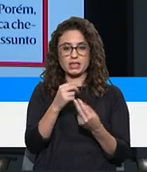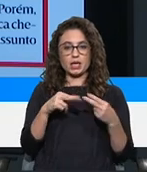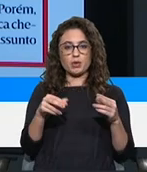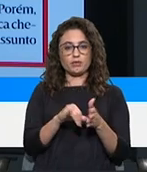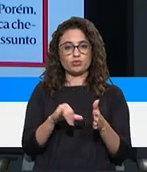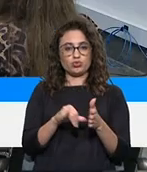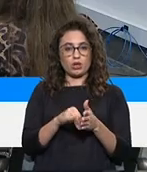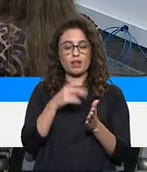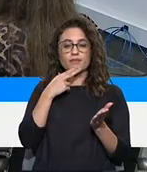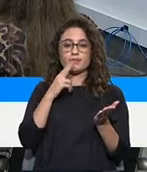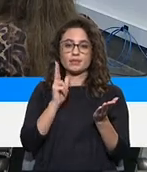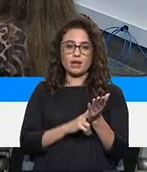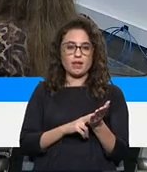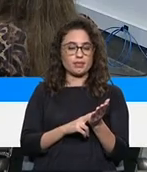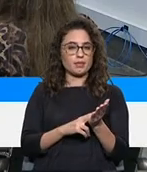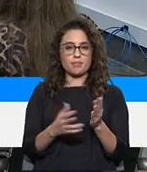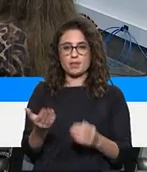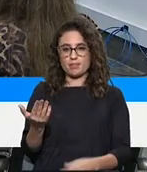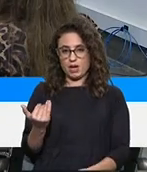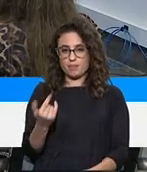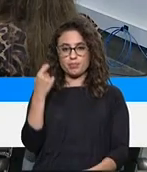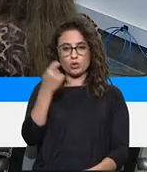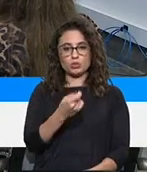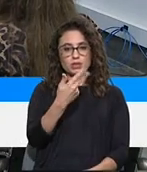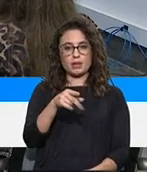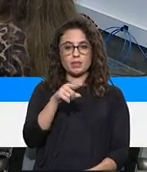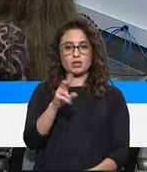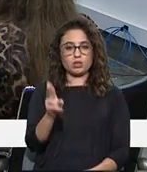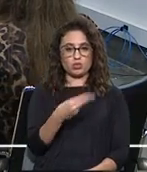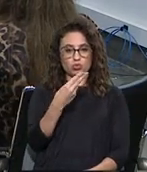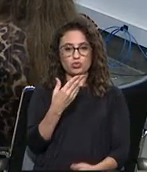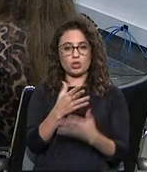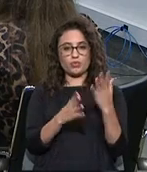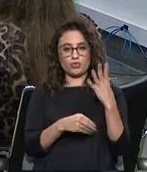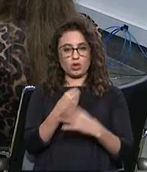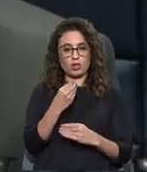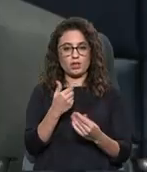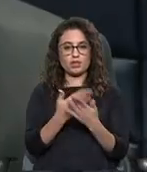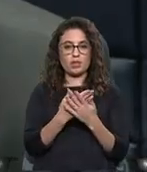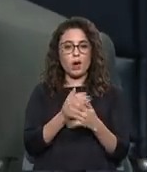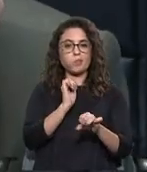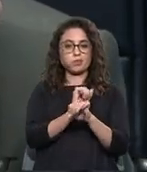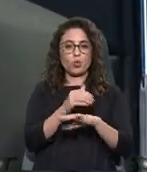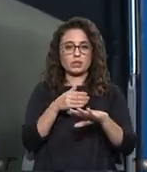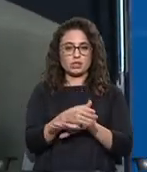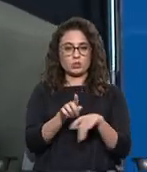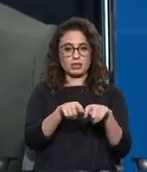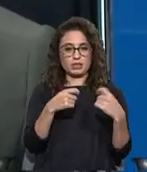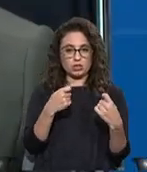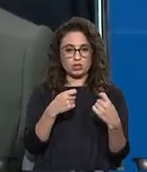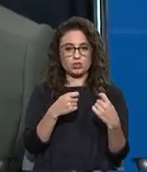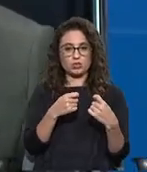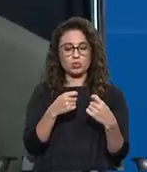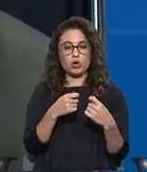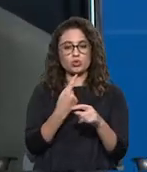faltou à verdade. Pagou 100 mil euros a advogados para bloquearem o acesso do partido às peças do